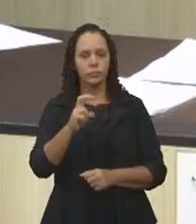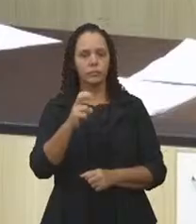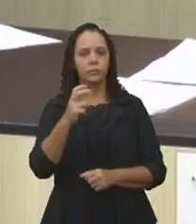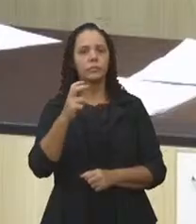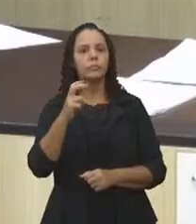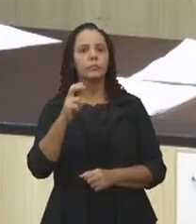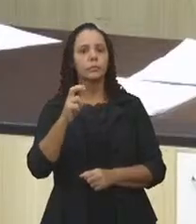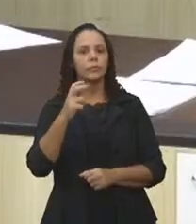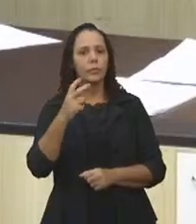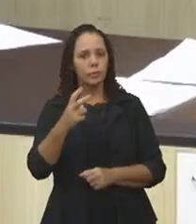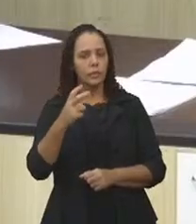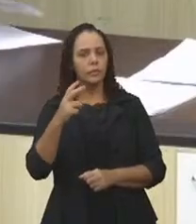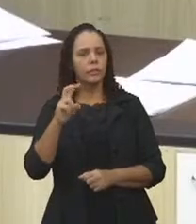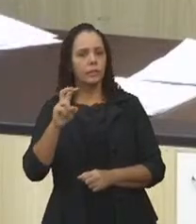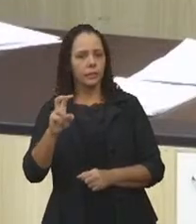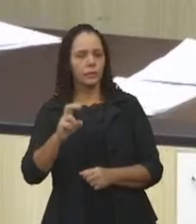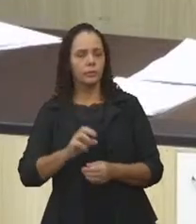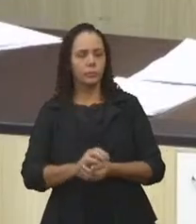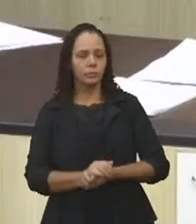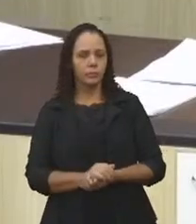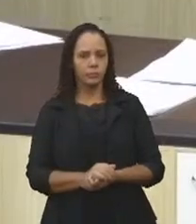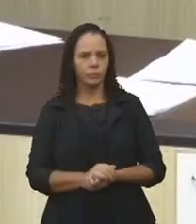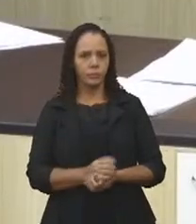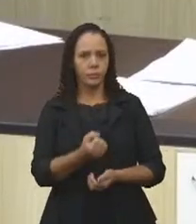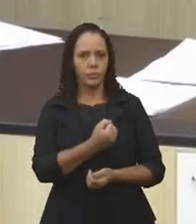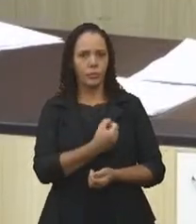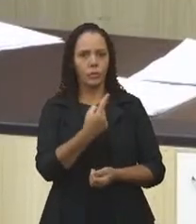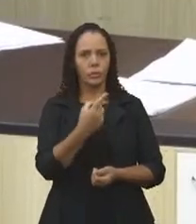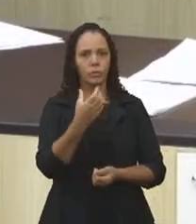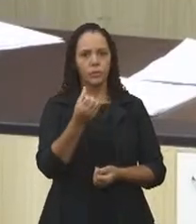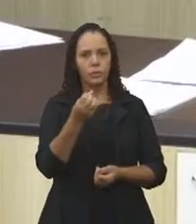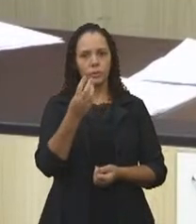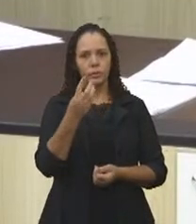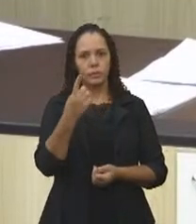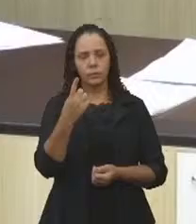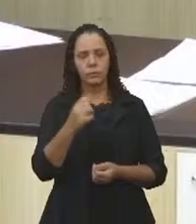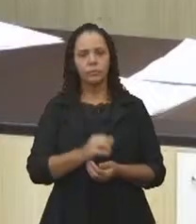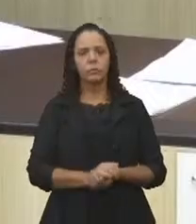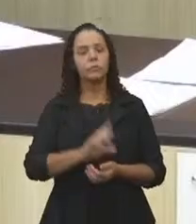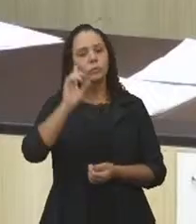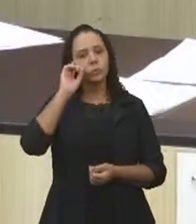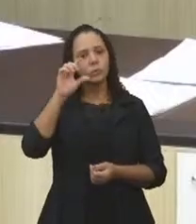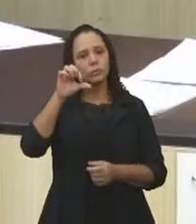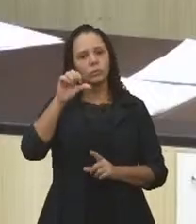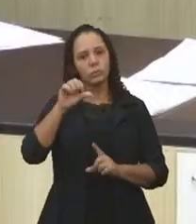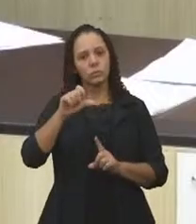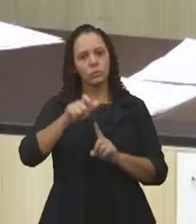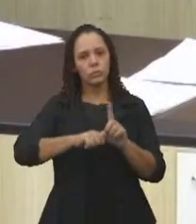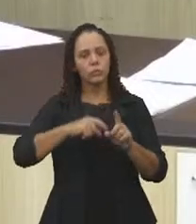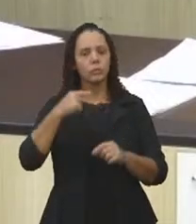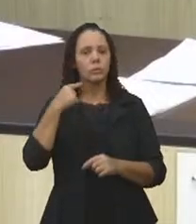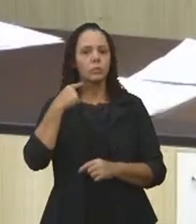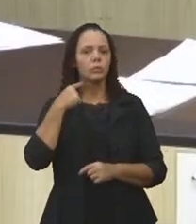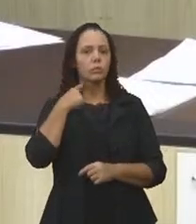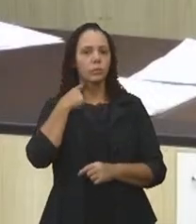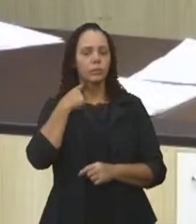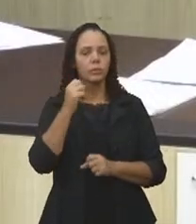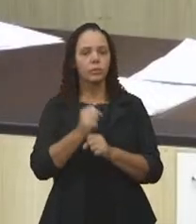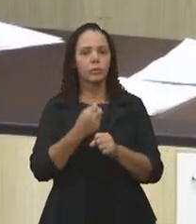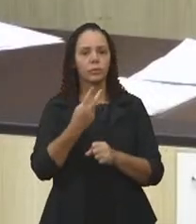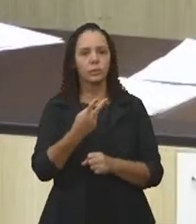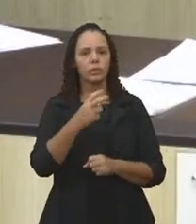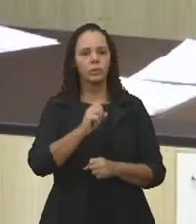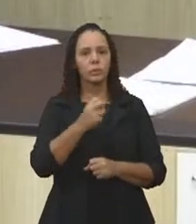Oficial do Município, número 1631, de 9 de maio de 2025,